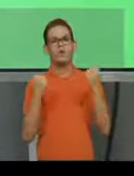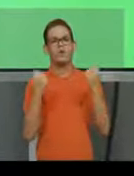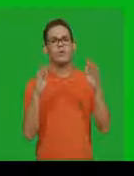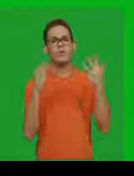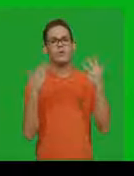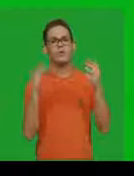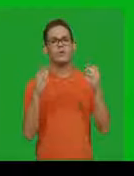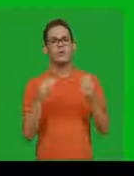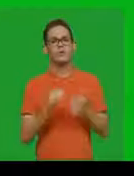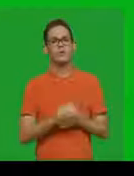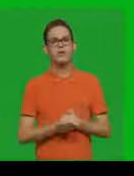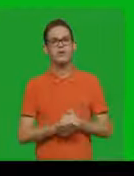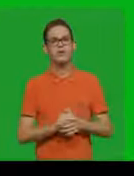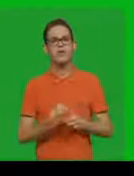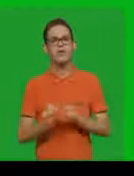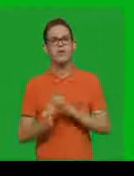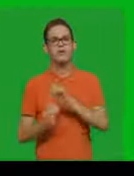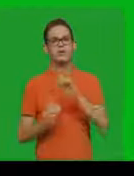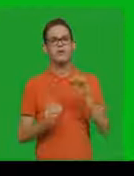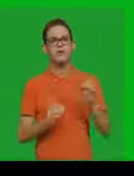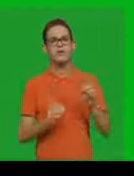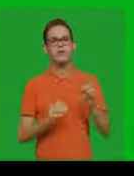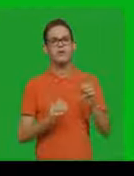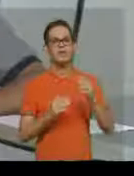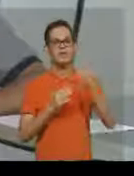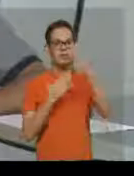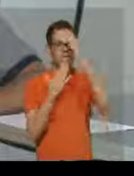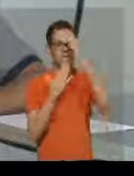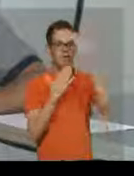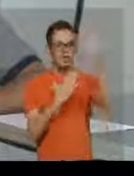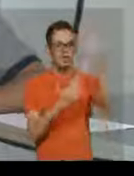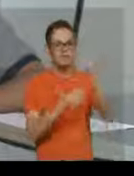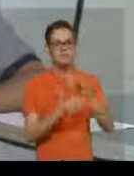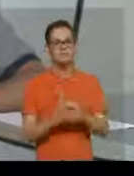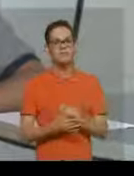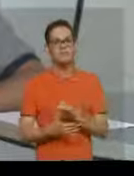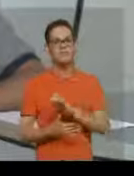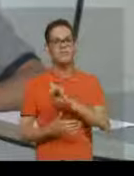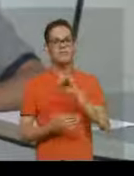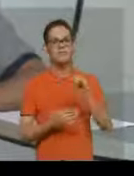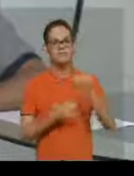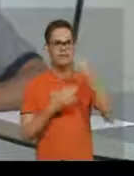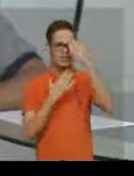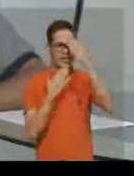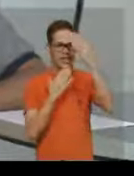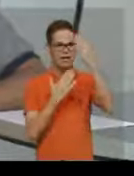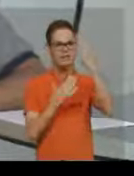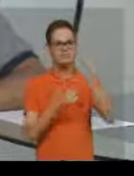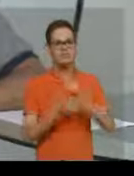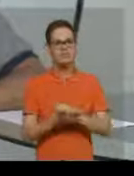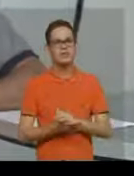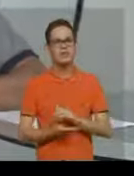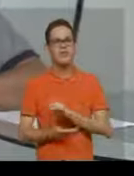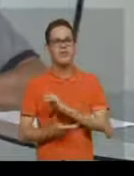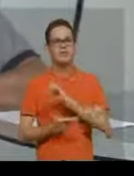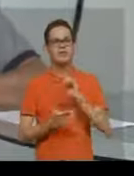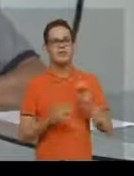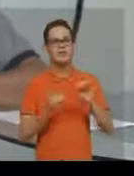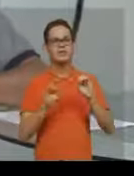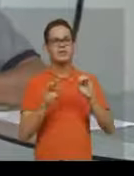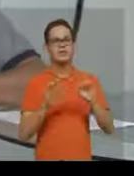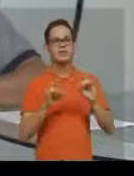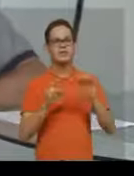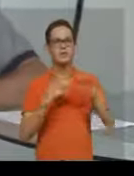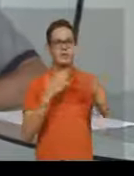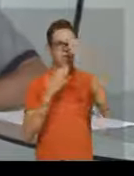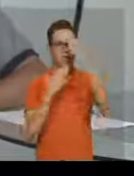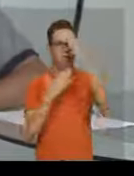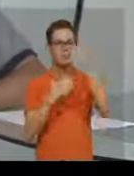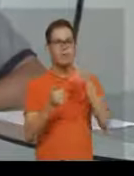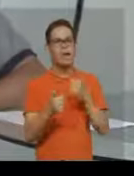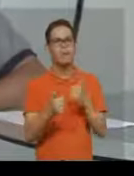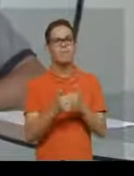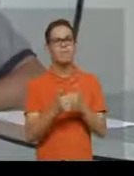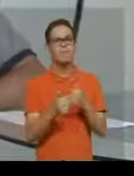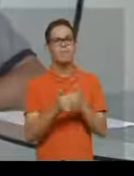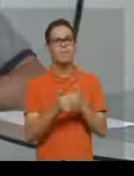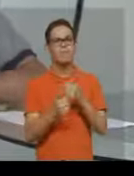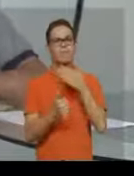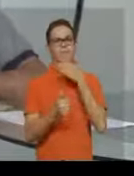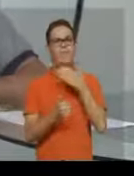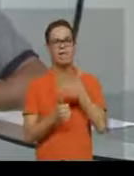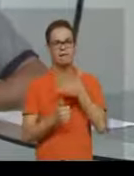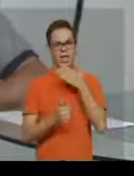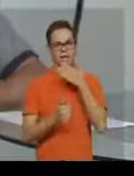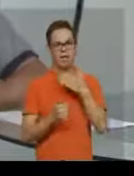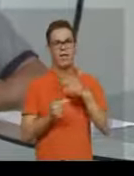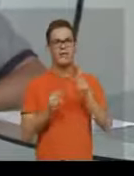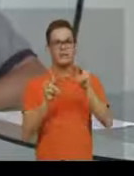o Thanksgiving Day? O Thanksgiving Day é o dia de ação de graças, né? E ele é comemorado muito próximo do nosso Natal. As